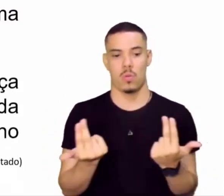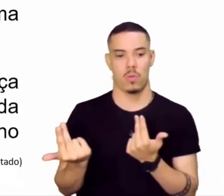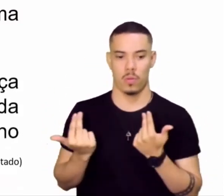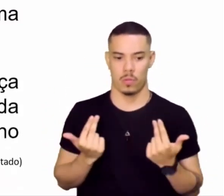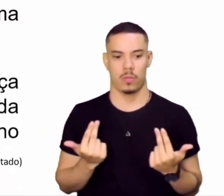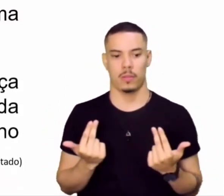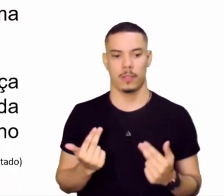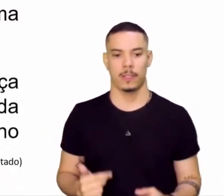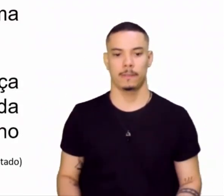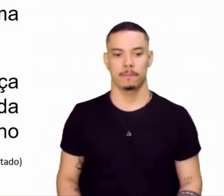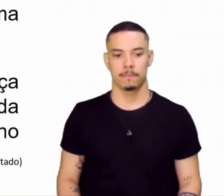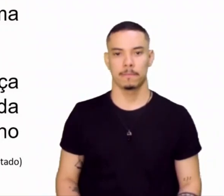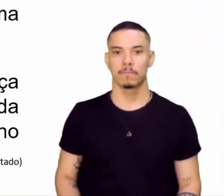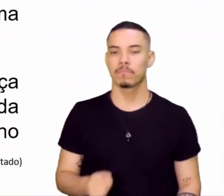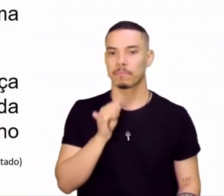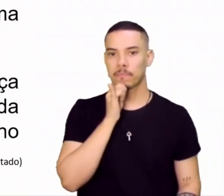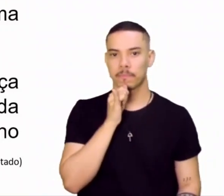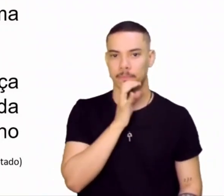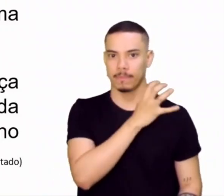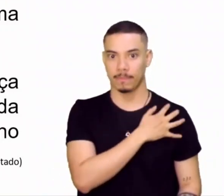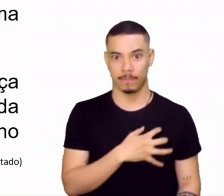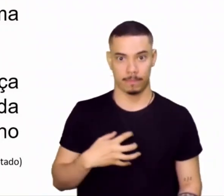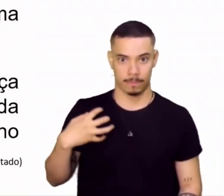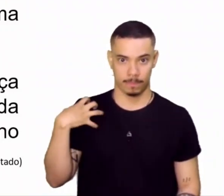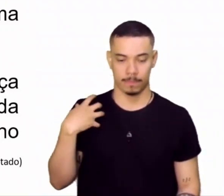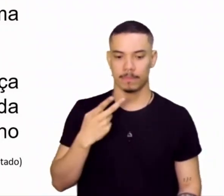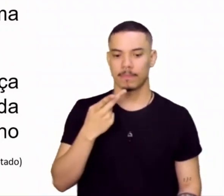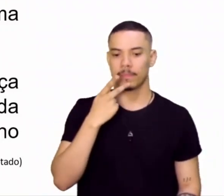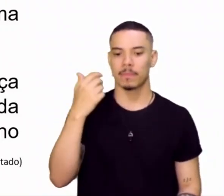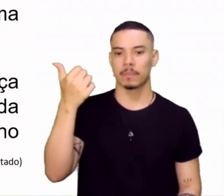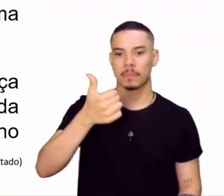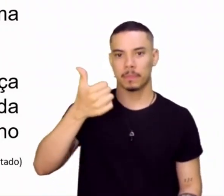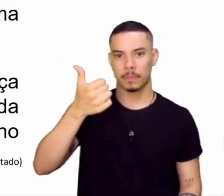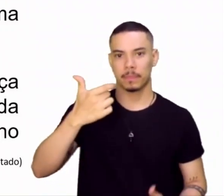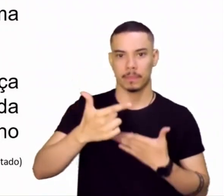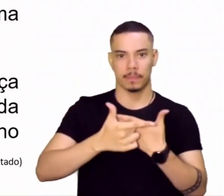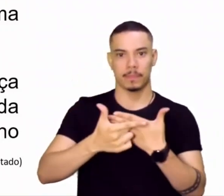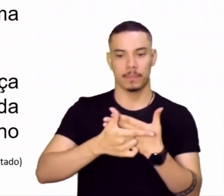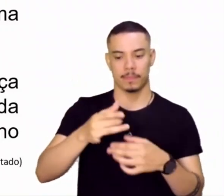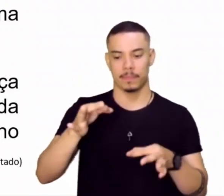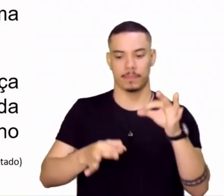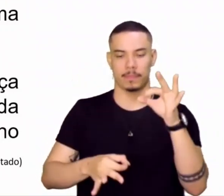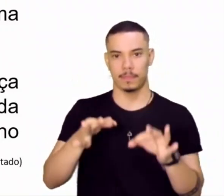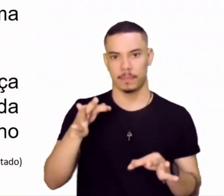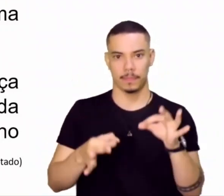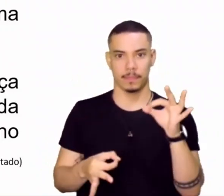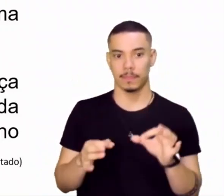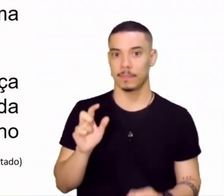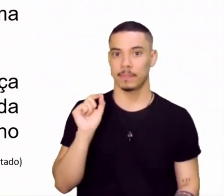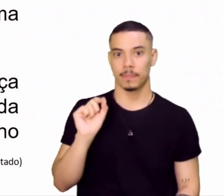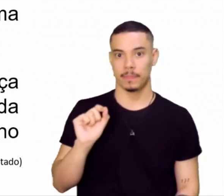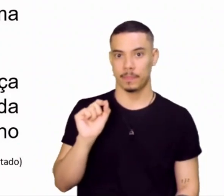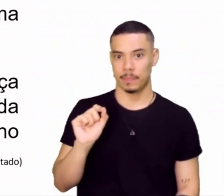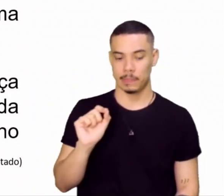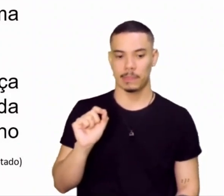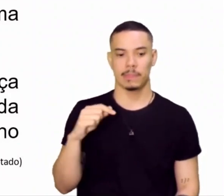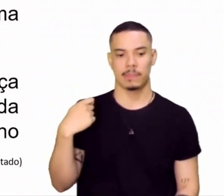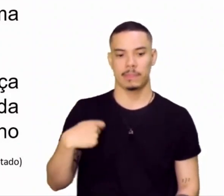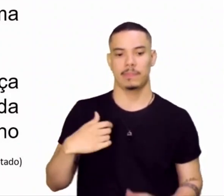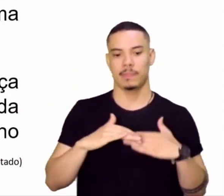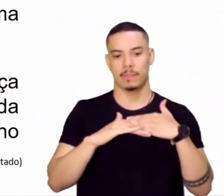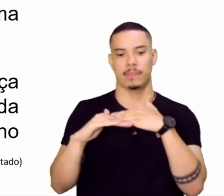maneira. Por exemplo, Aristóteles afirmava que a primeira tarefa da justiça era o quê? Igualar